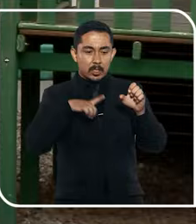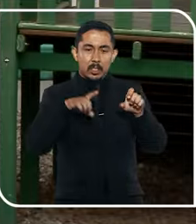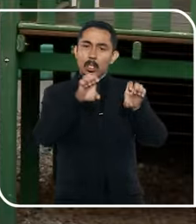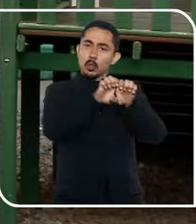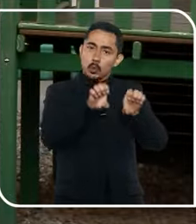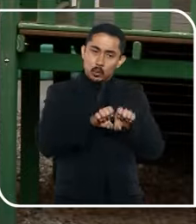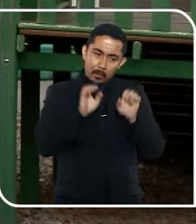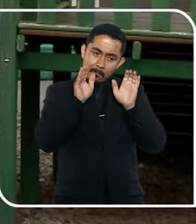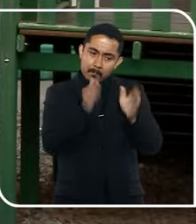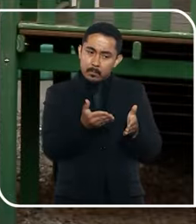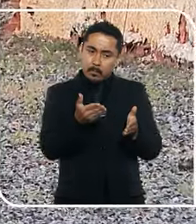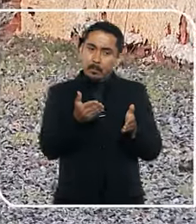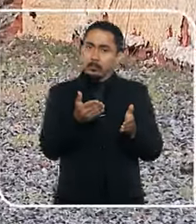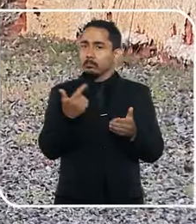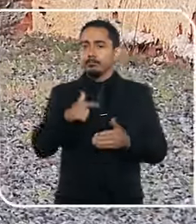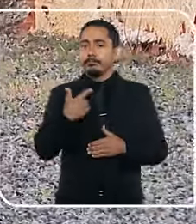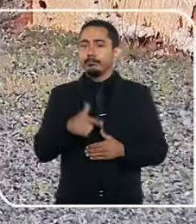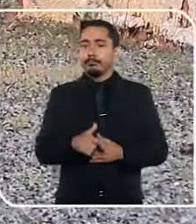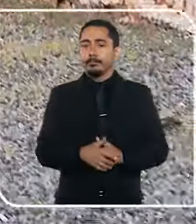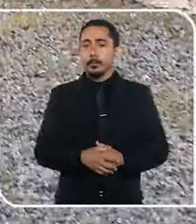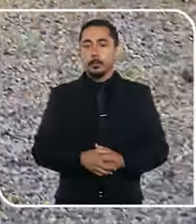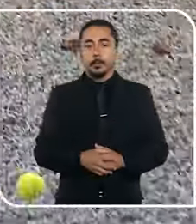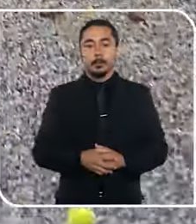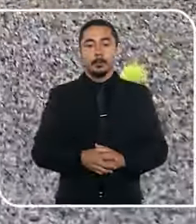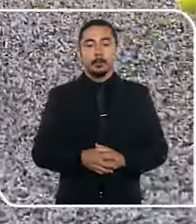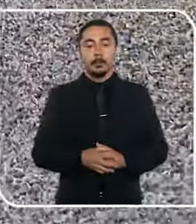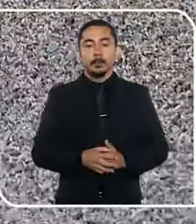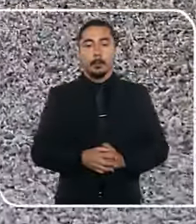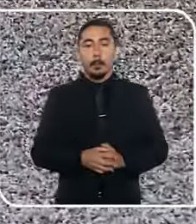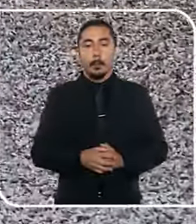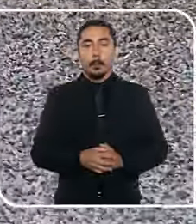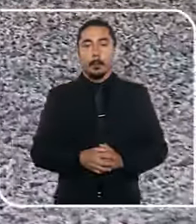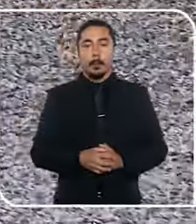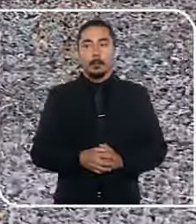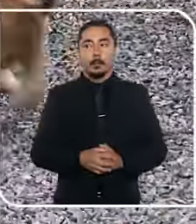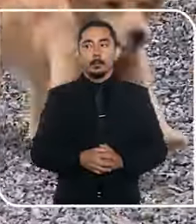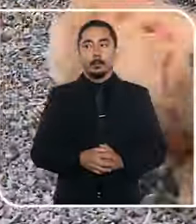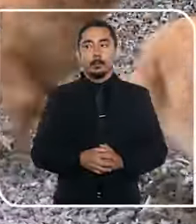esse serviço, né? E aí foi quando eu falei, opa.